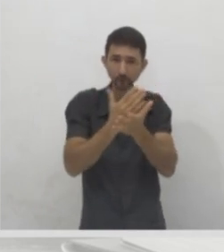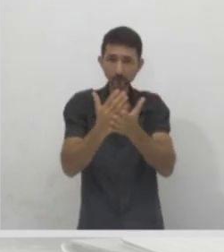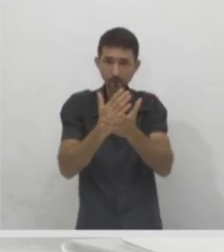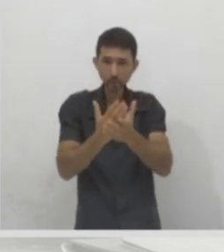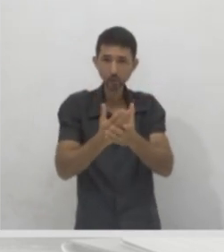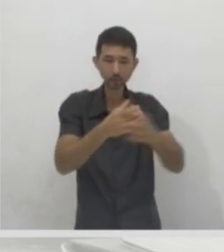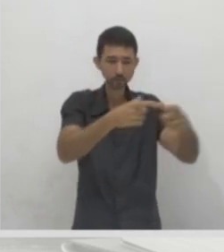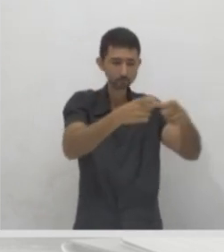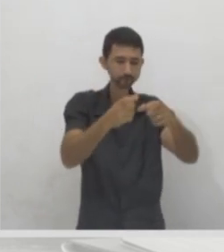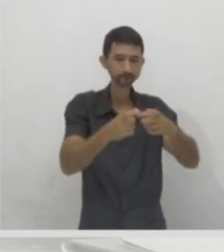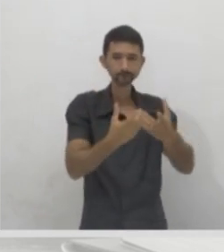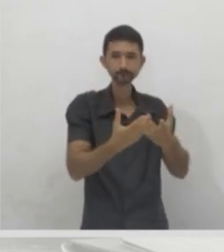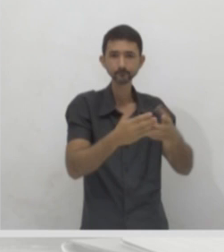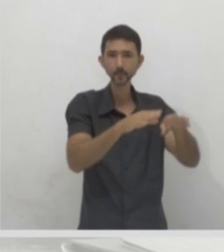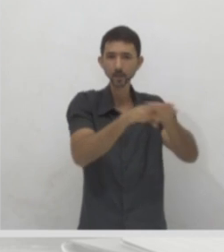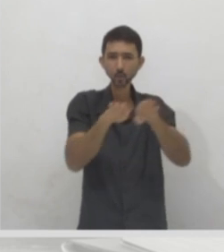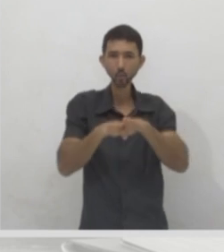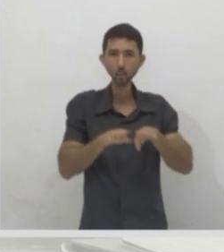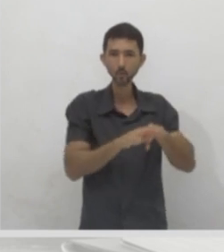das comunidades.